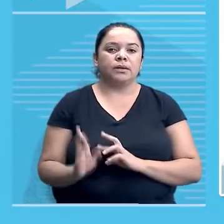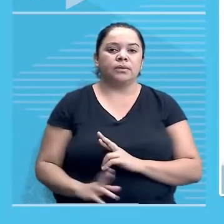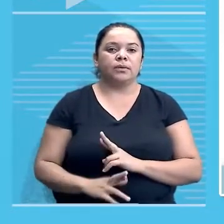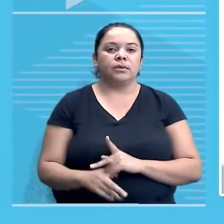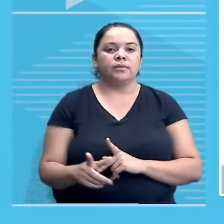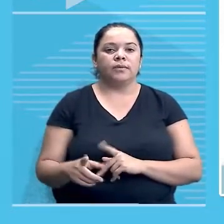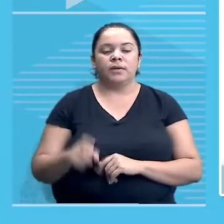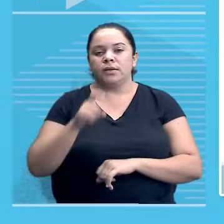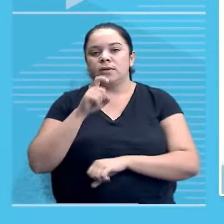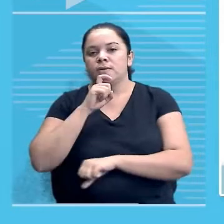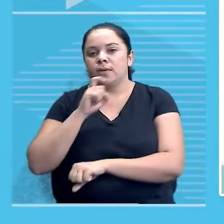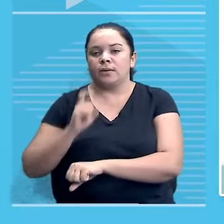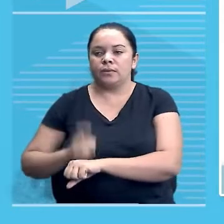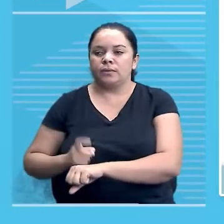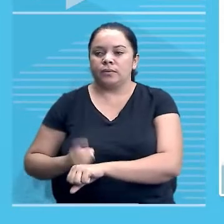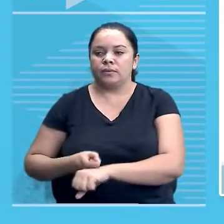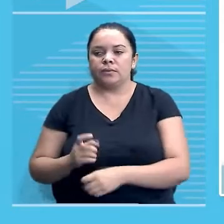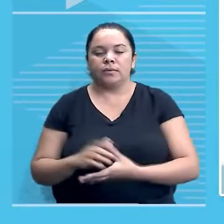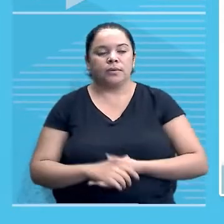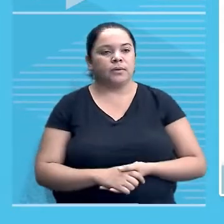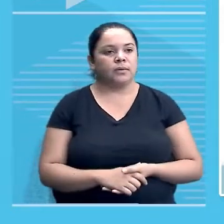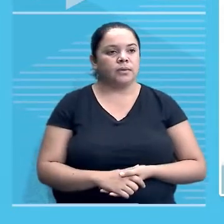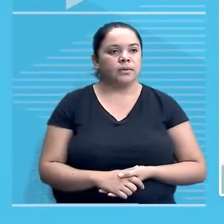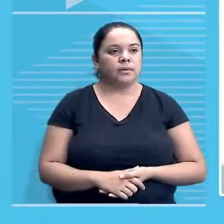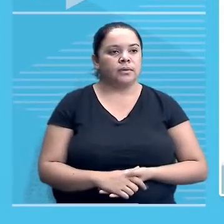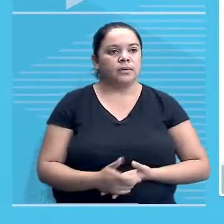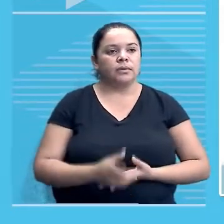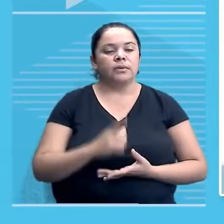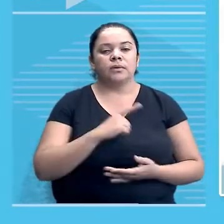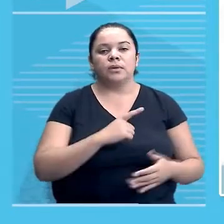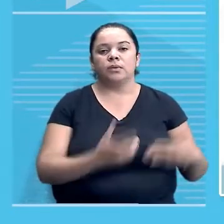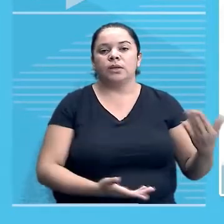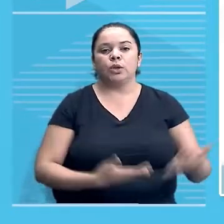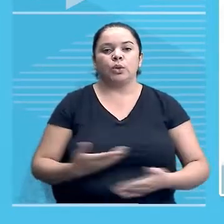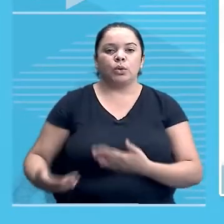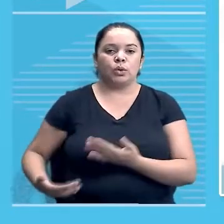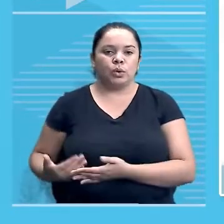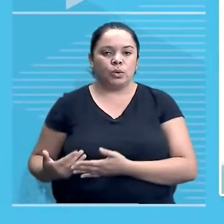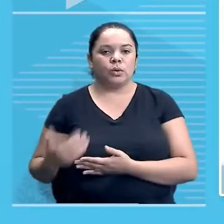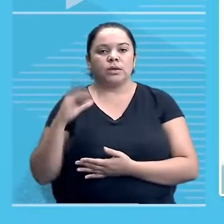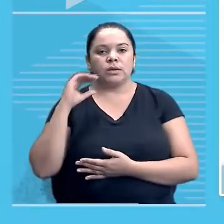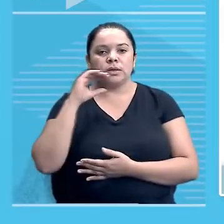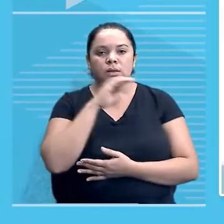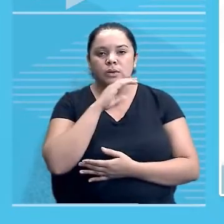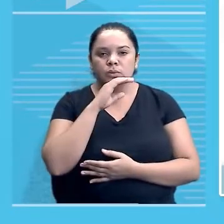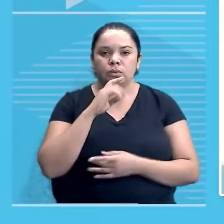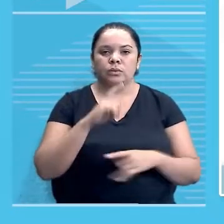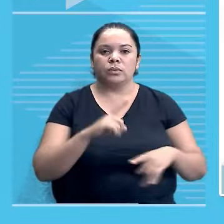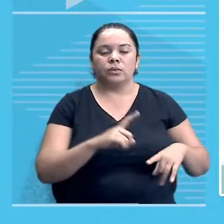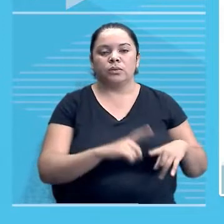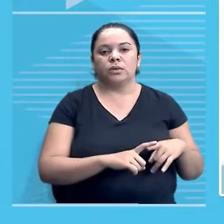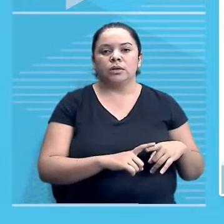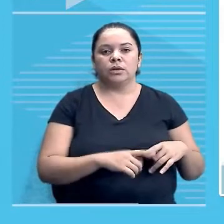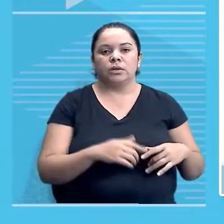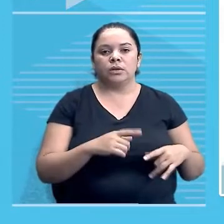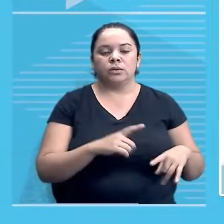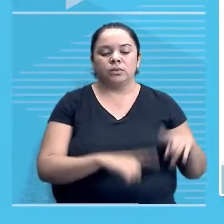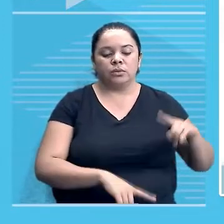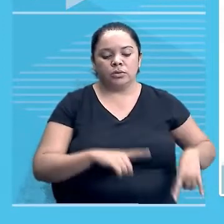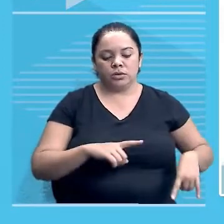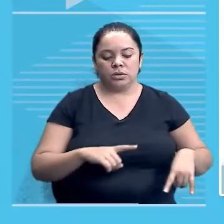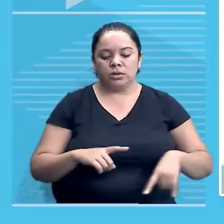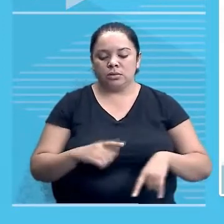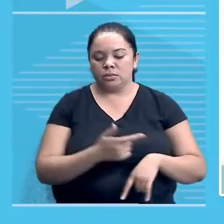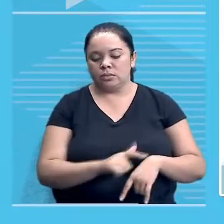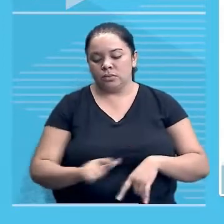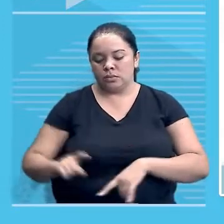dizer que há uma transferência de calor de um corpo para outro. Beleza?